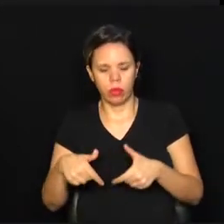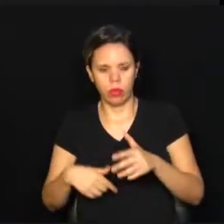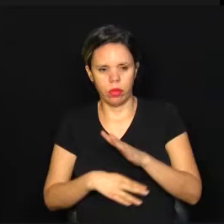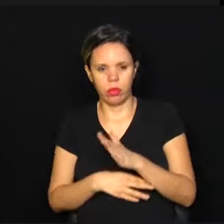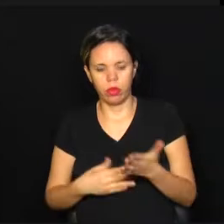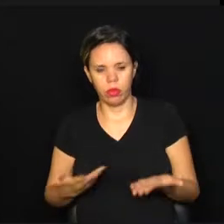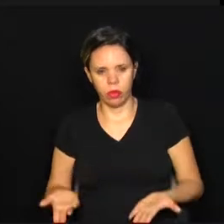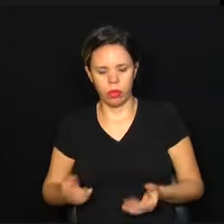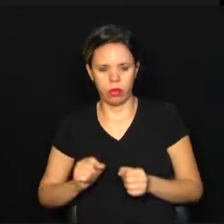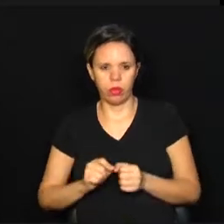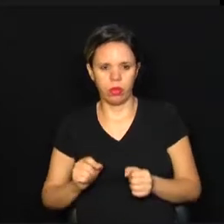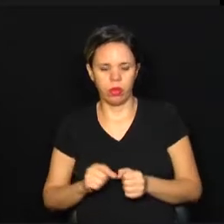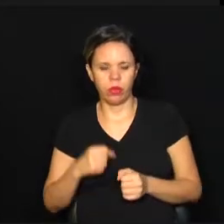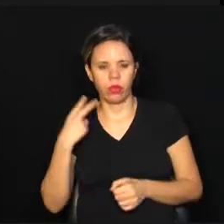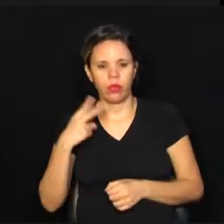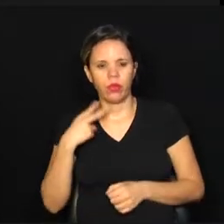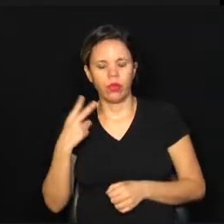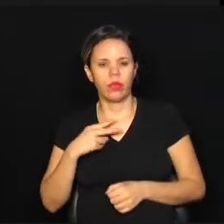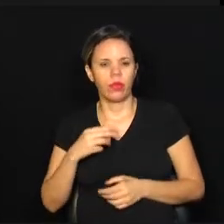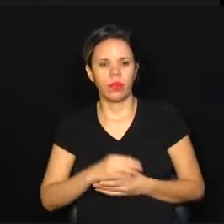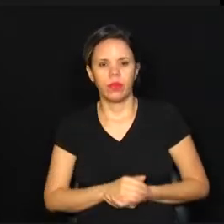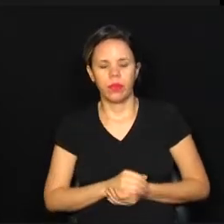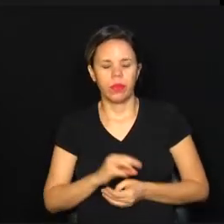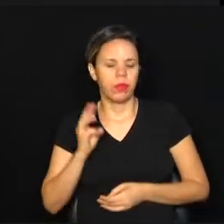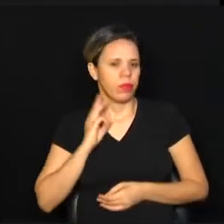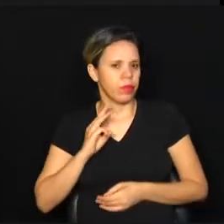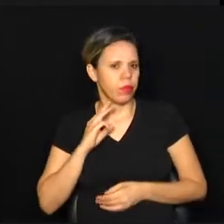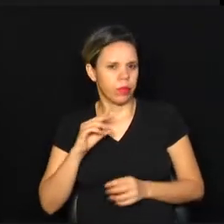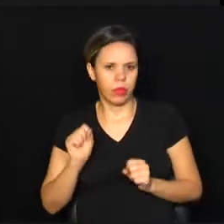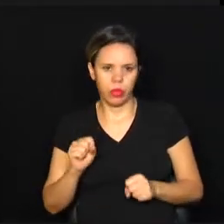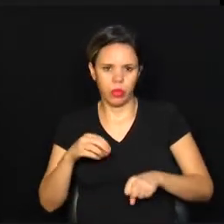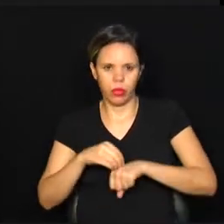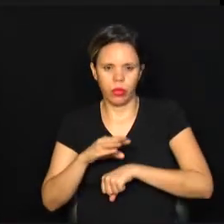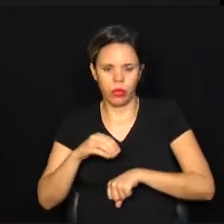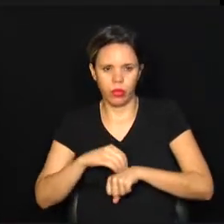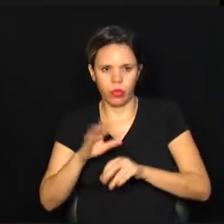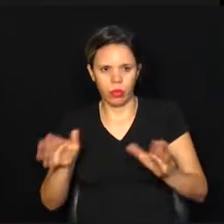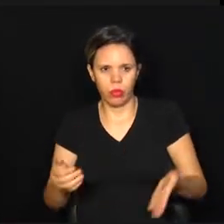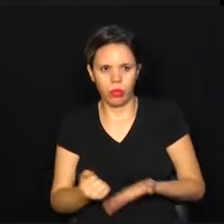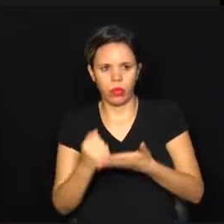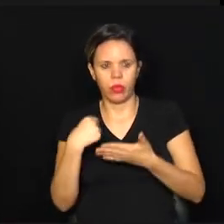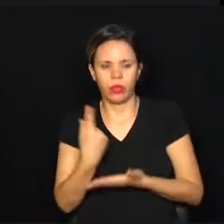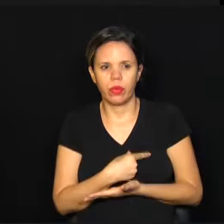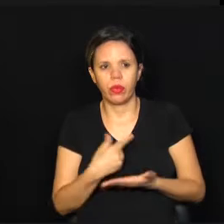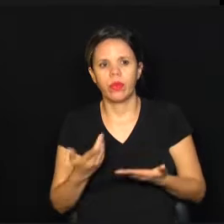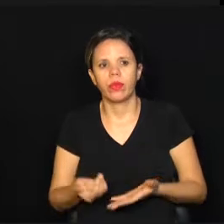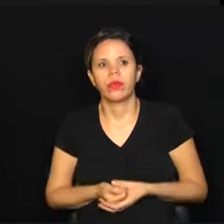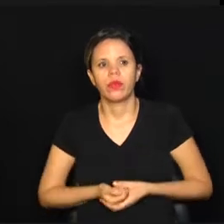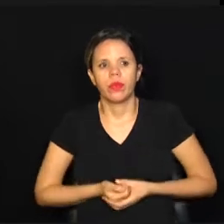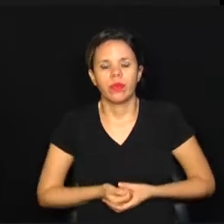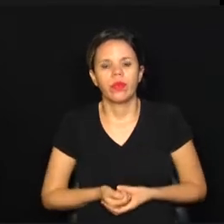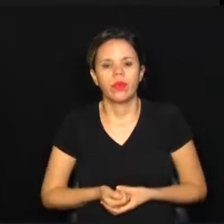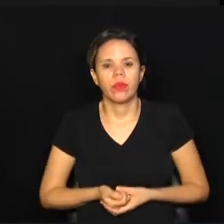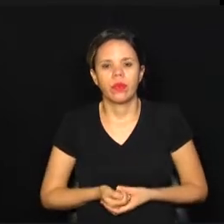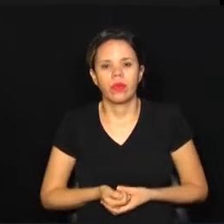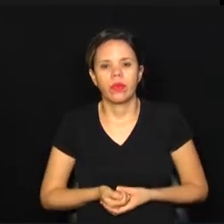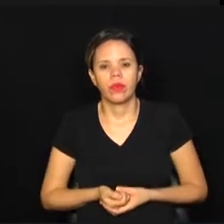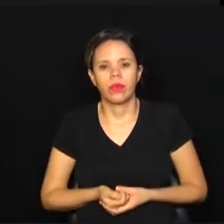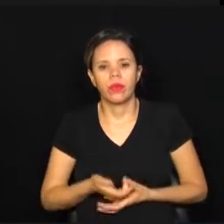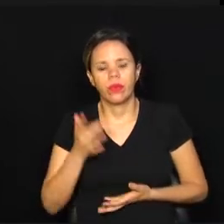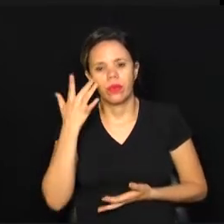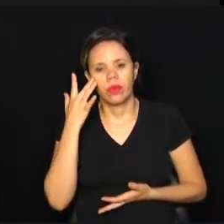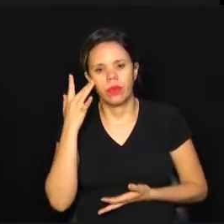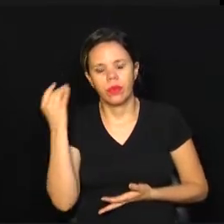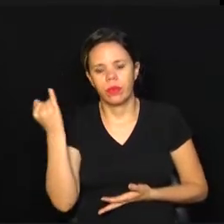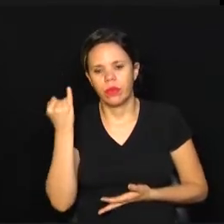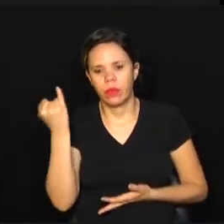né, feita, né, pelo vereador aí, Cecílio, possa trazer como contribuição para nós, tá? Então, eu acho que é